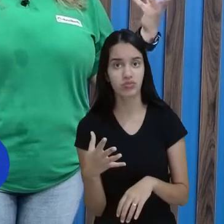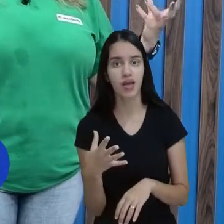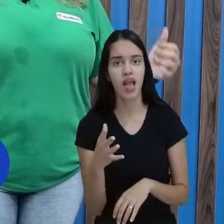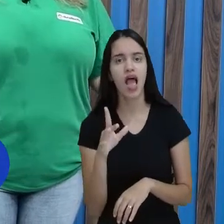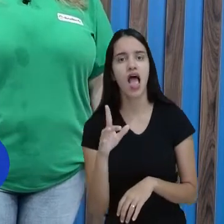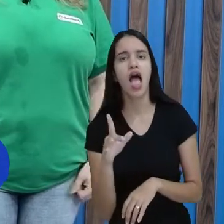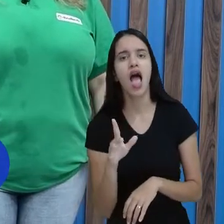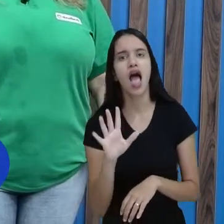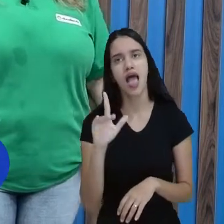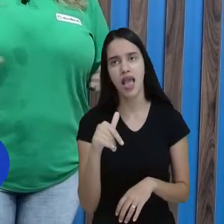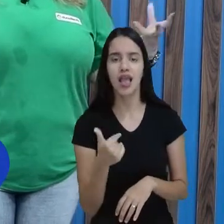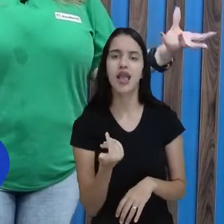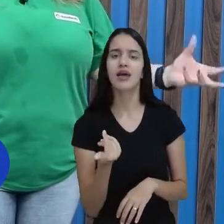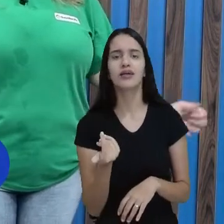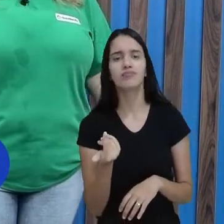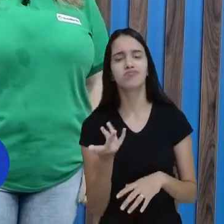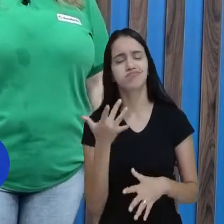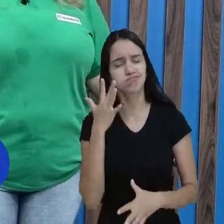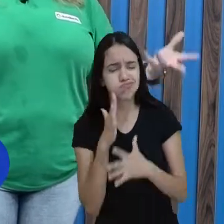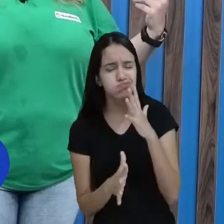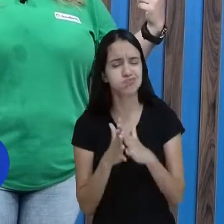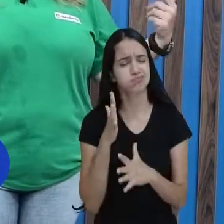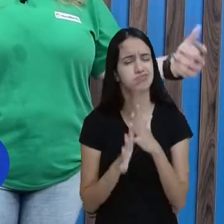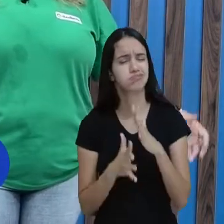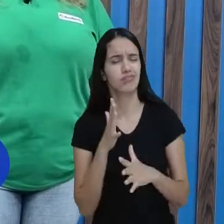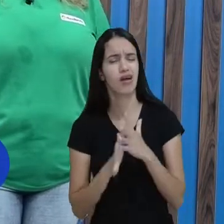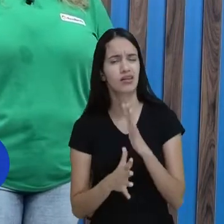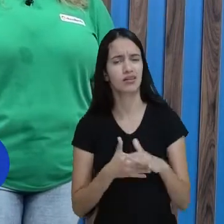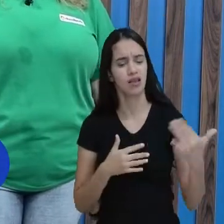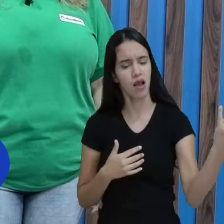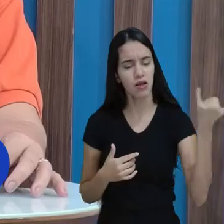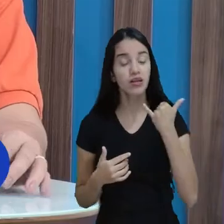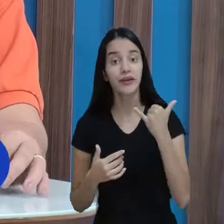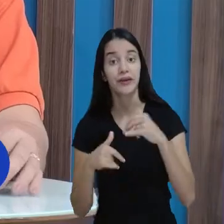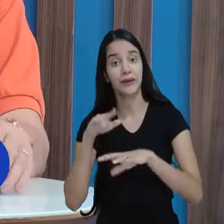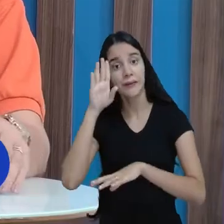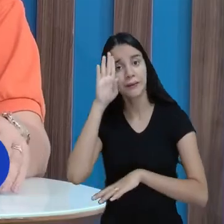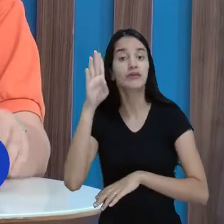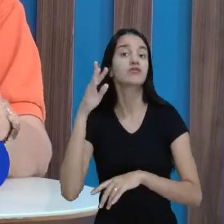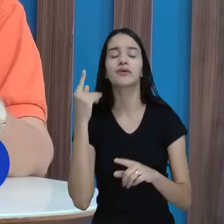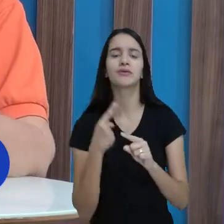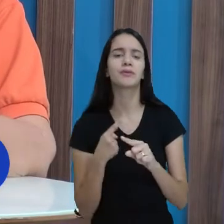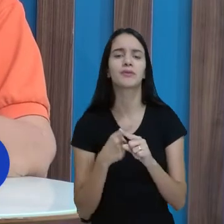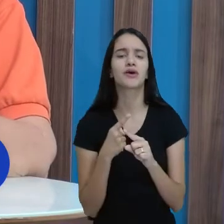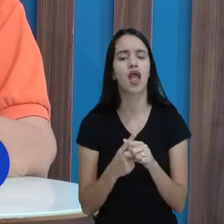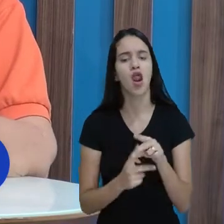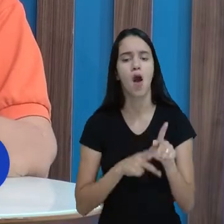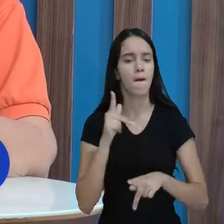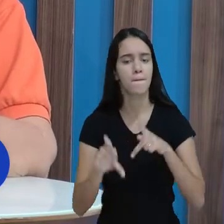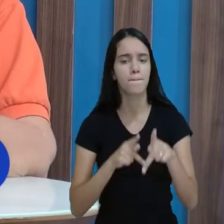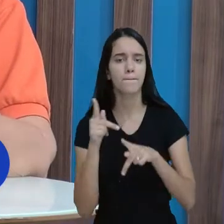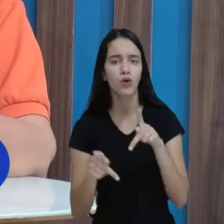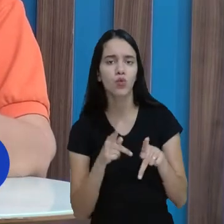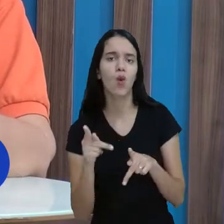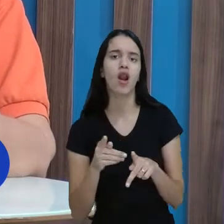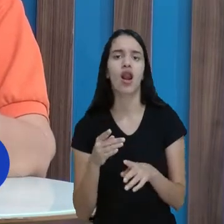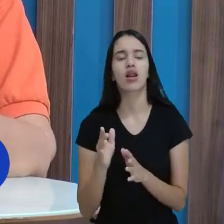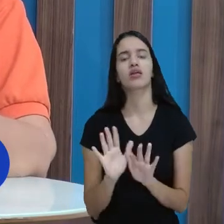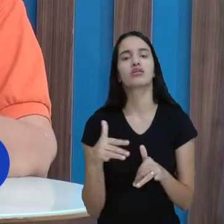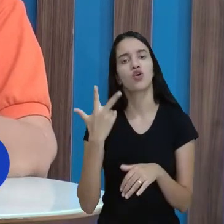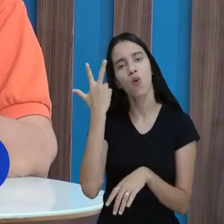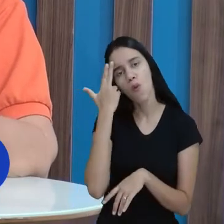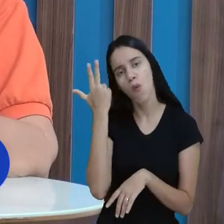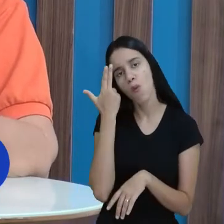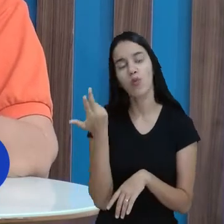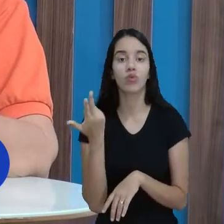bem intrigante, né, para quem recebe a notícia. E principalmente porque assim, era uma população, né, bem comum e